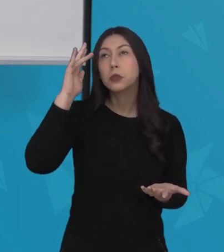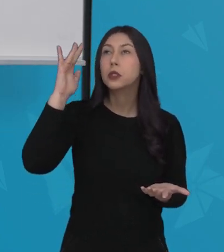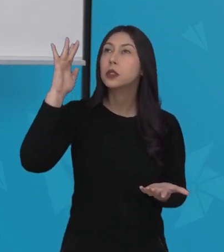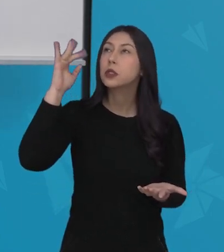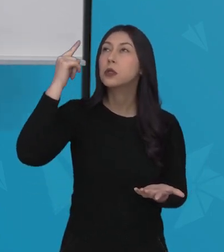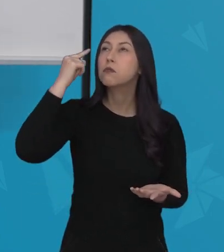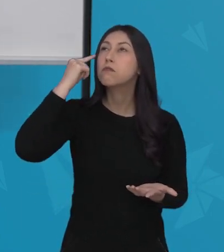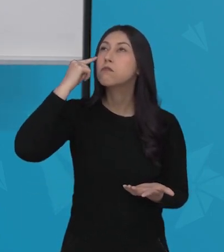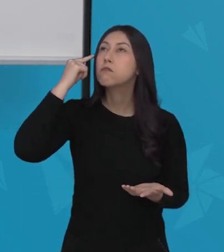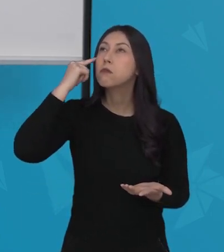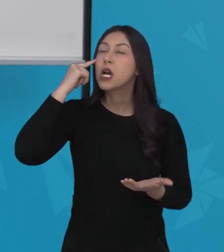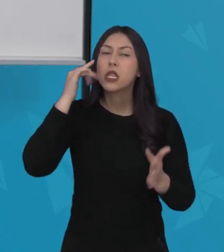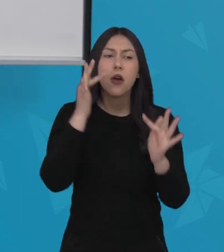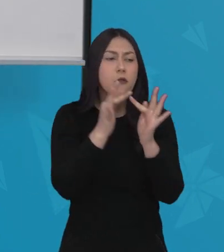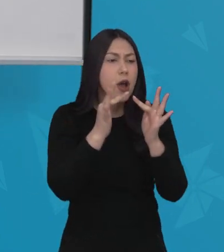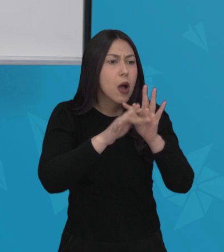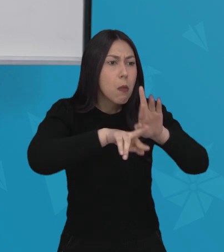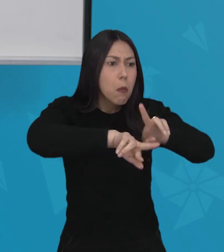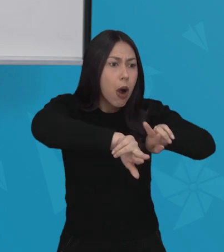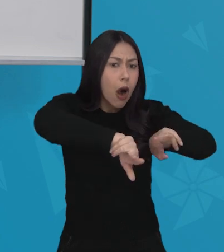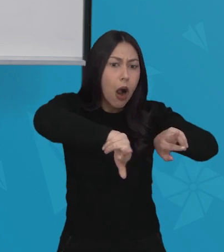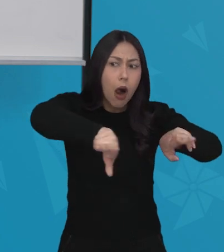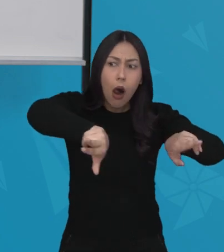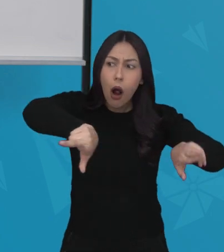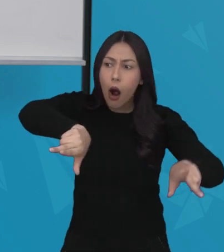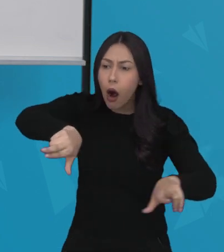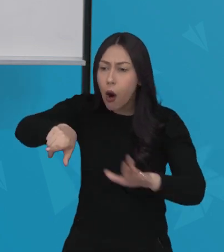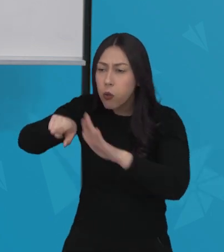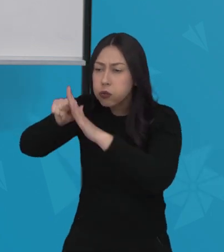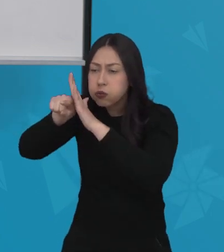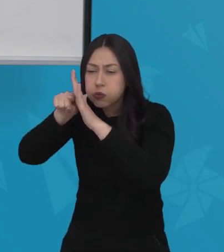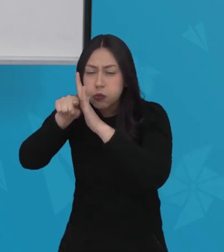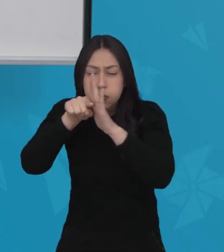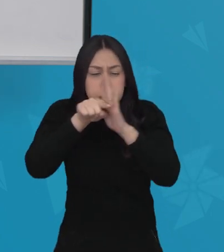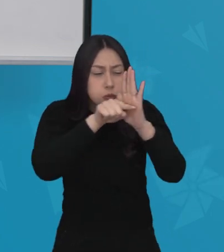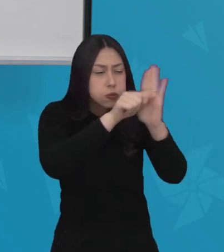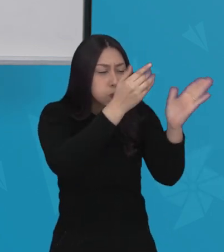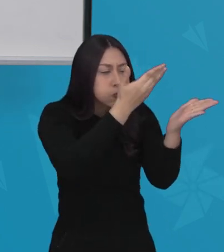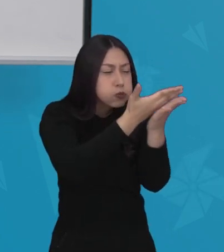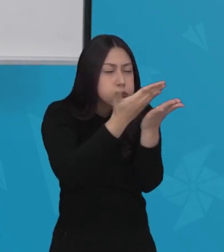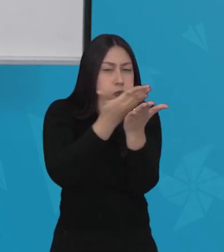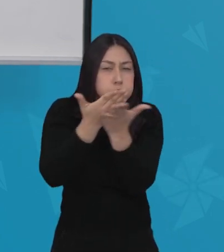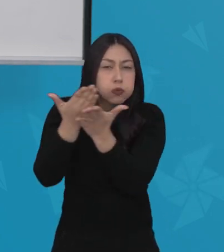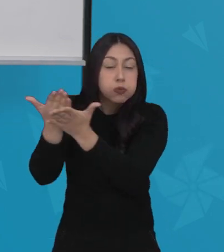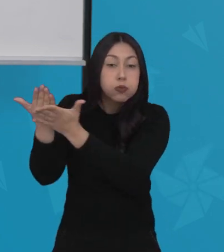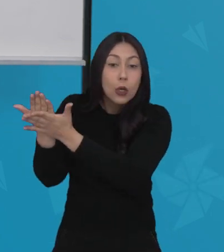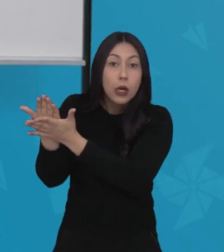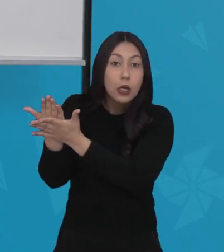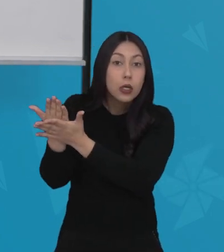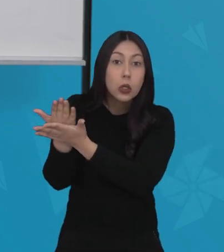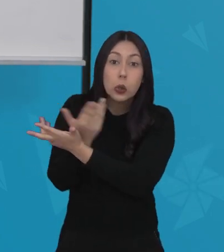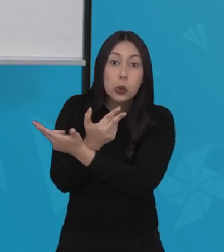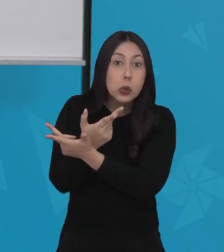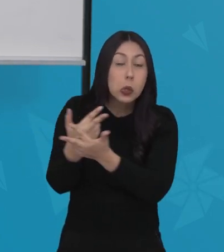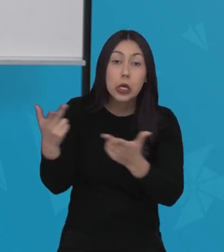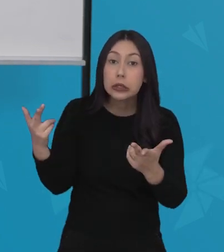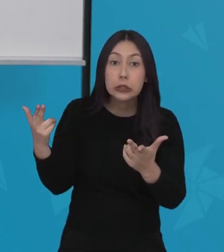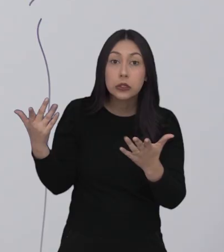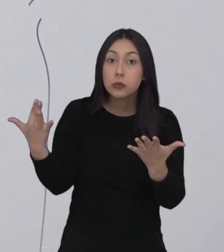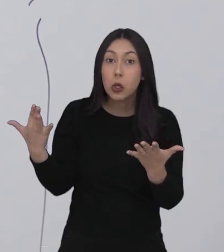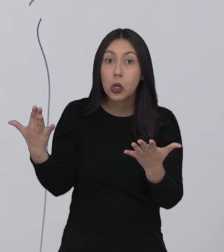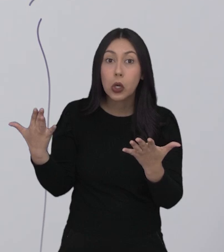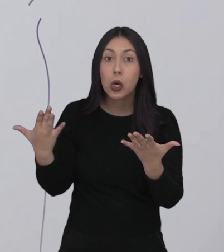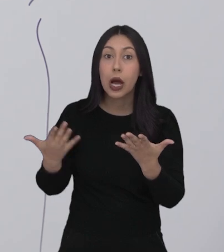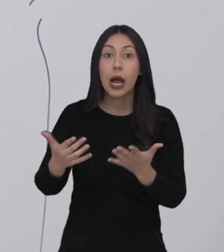da física, dessa ciência tão importante, o que acontece é que a física vai estudar desde